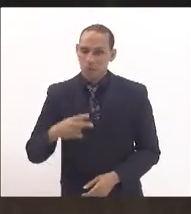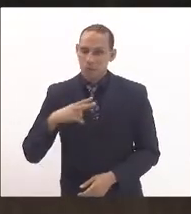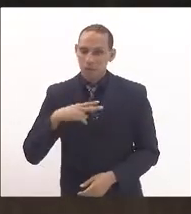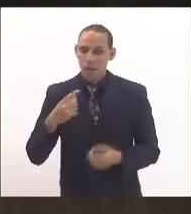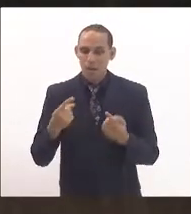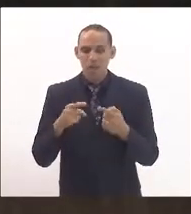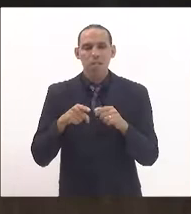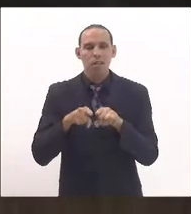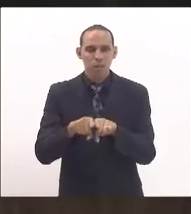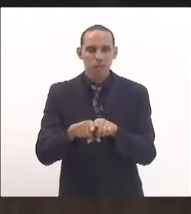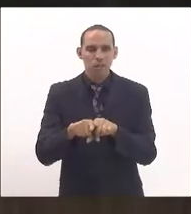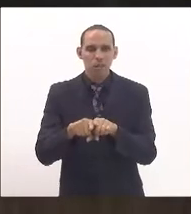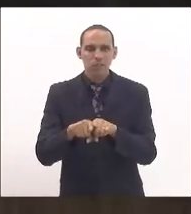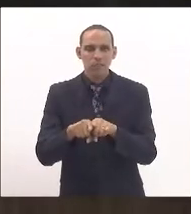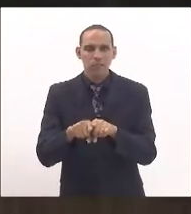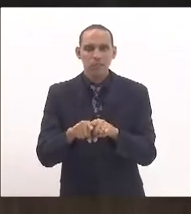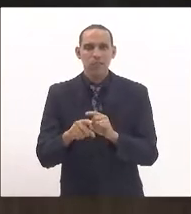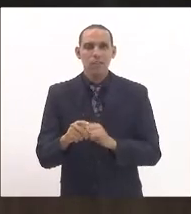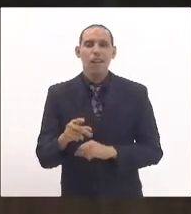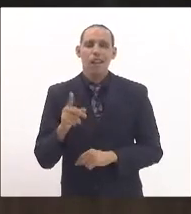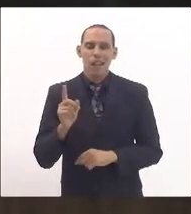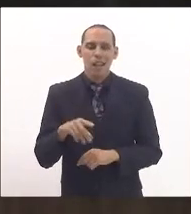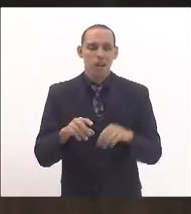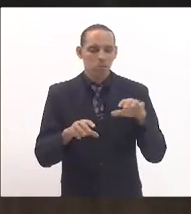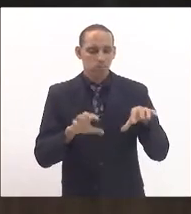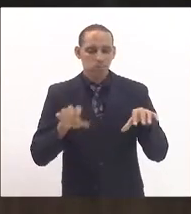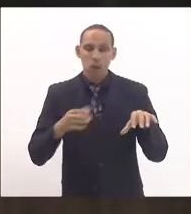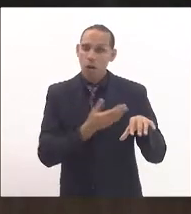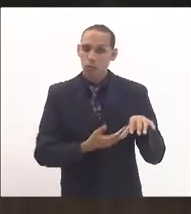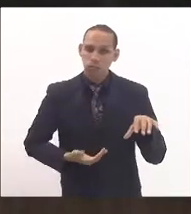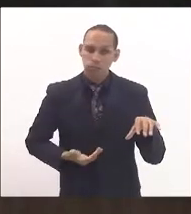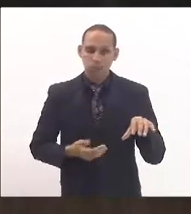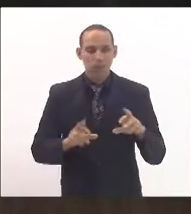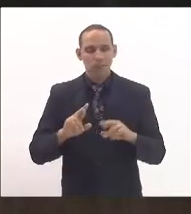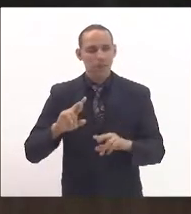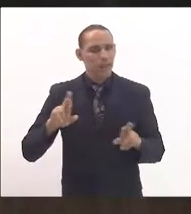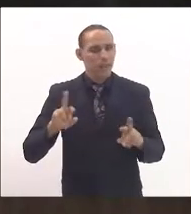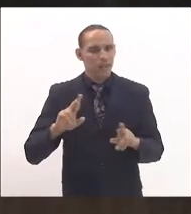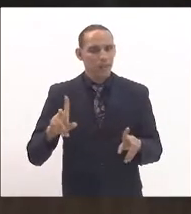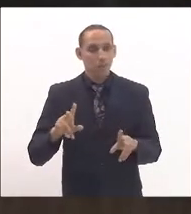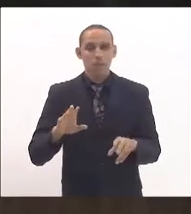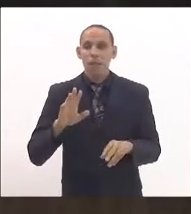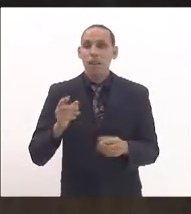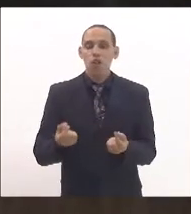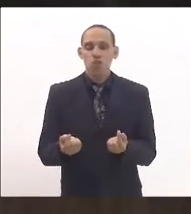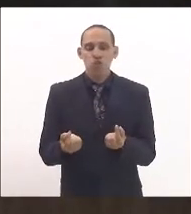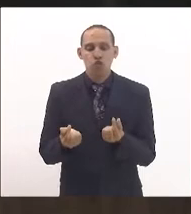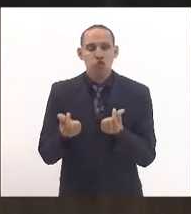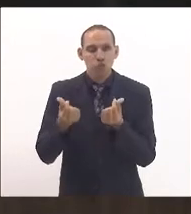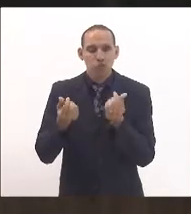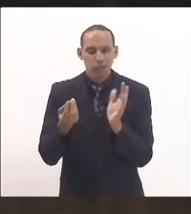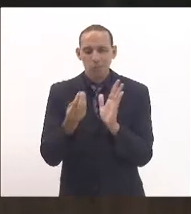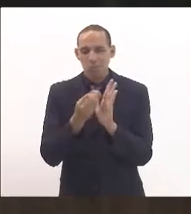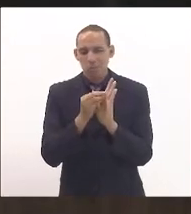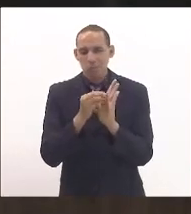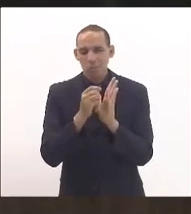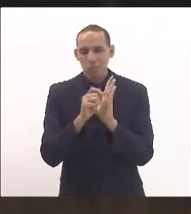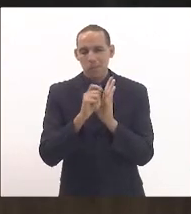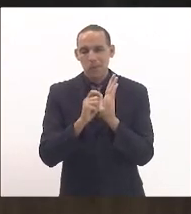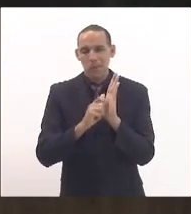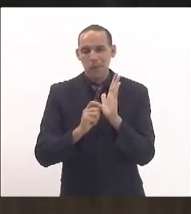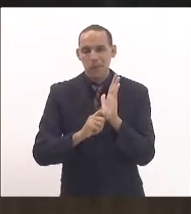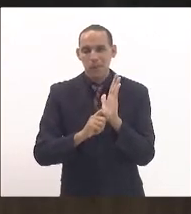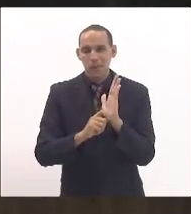parceria entre entes públicos. E os rendimentos, como estava escrito,